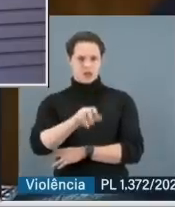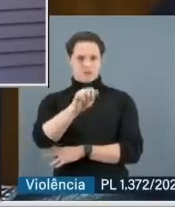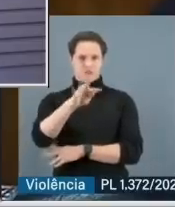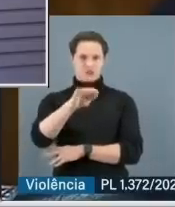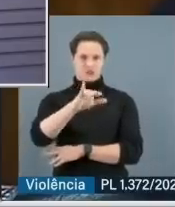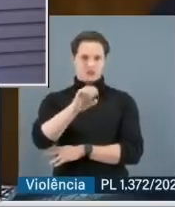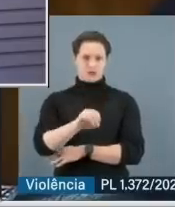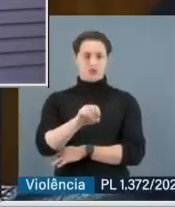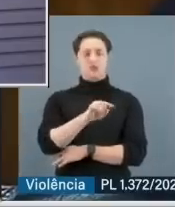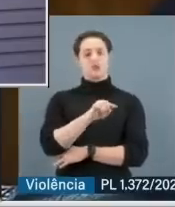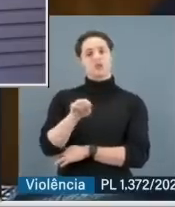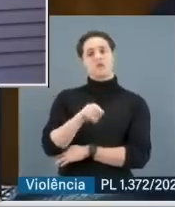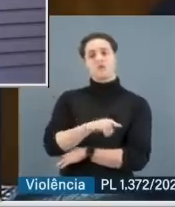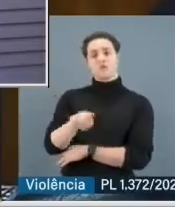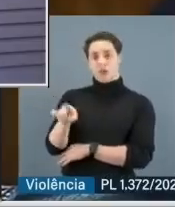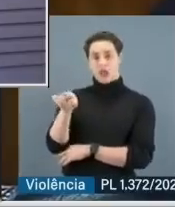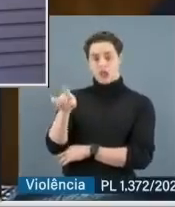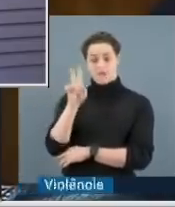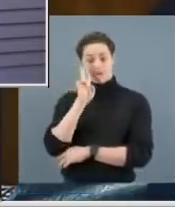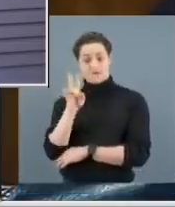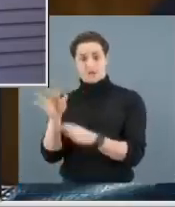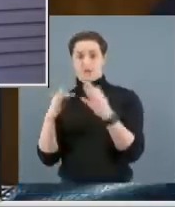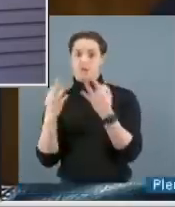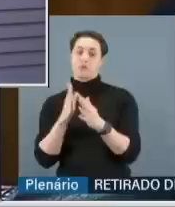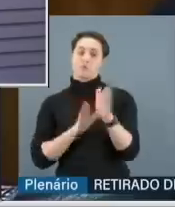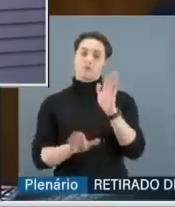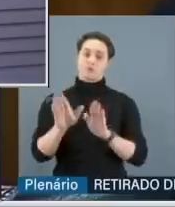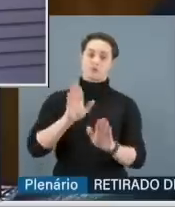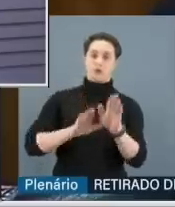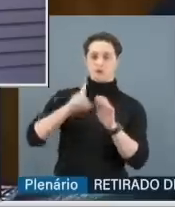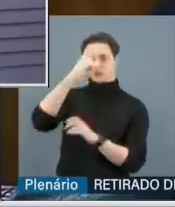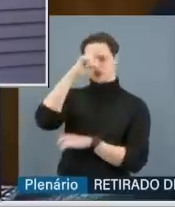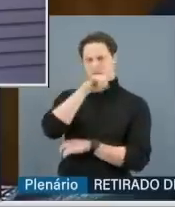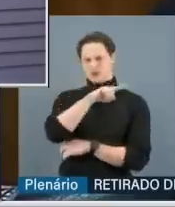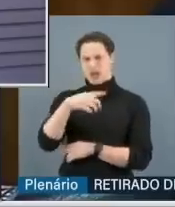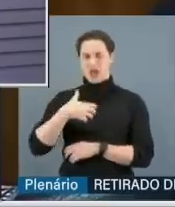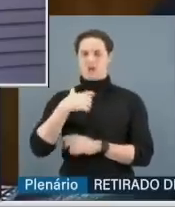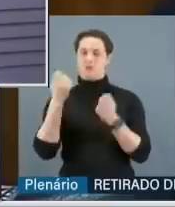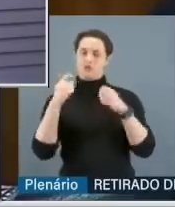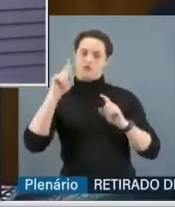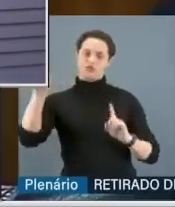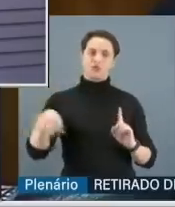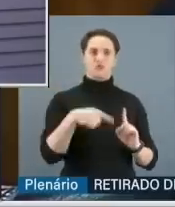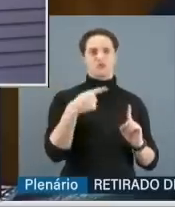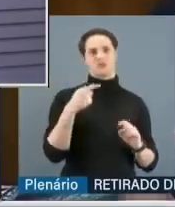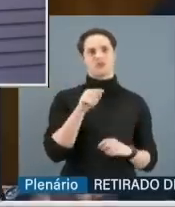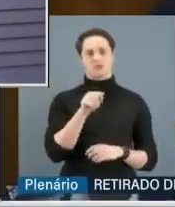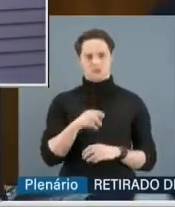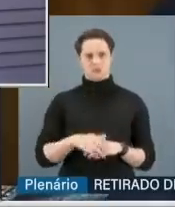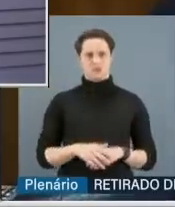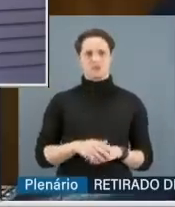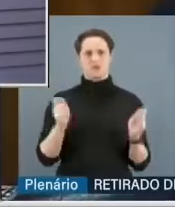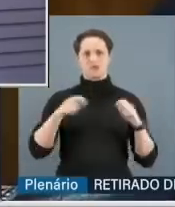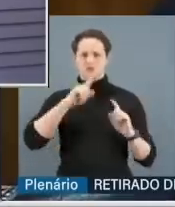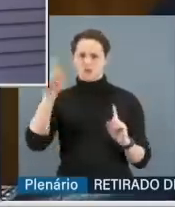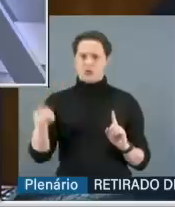boa noite a você, seja muito bem-vindo. O Pavinato, inclusive, tem um comentário para fazer em relação a essa fala do senador Sérgio